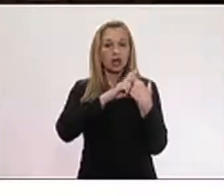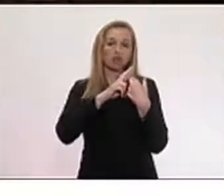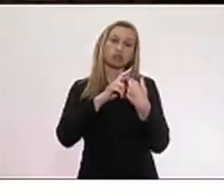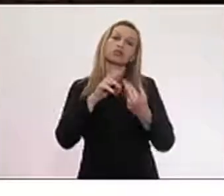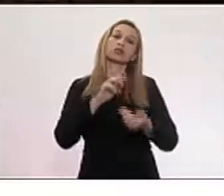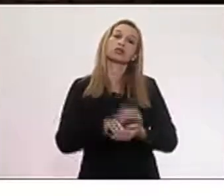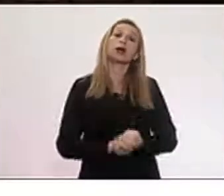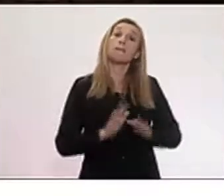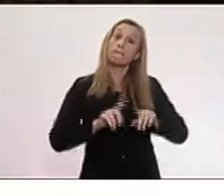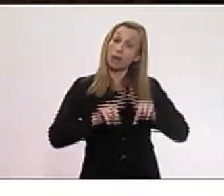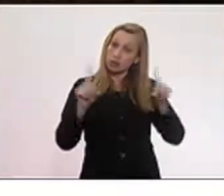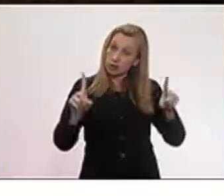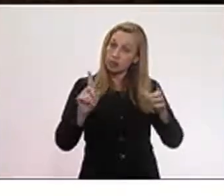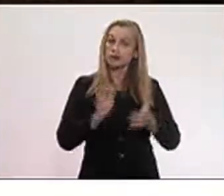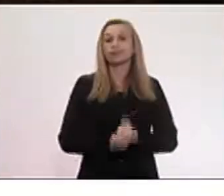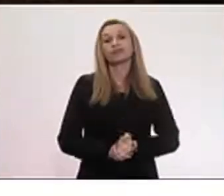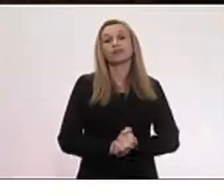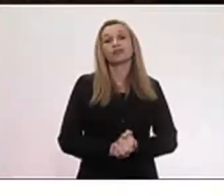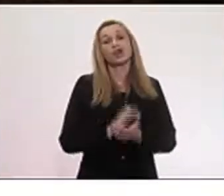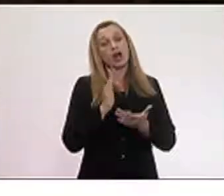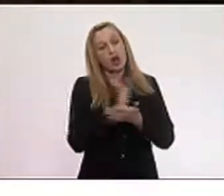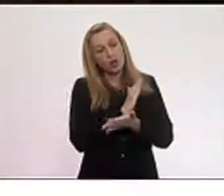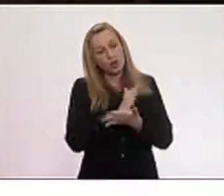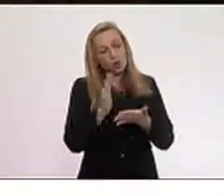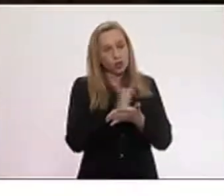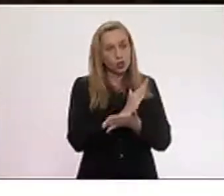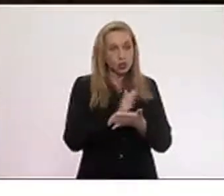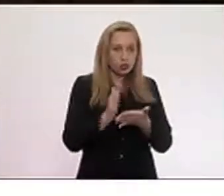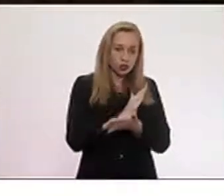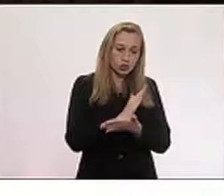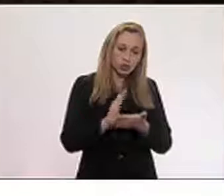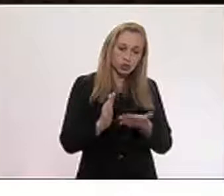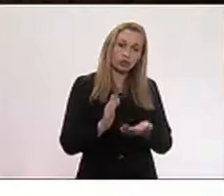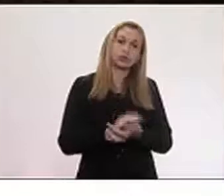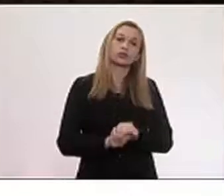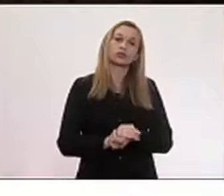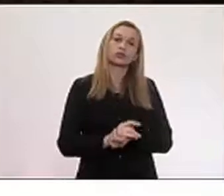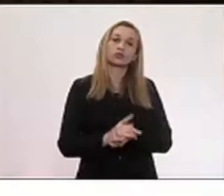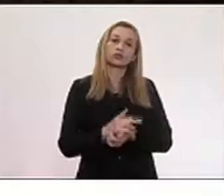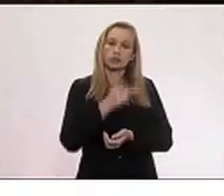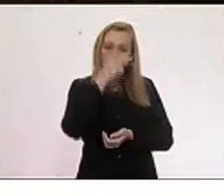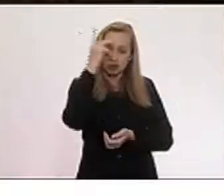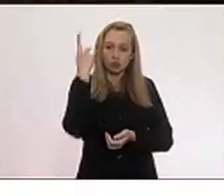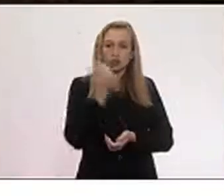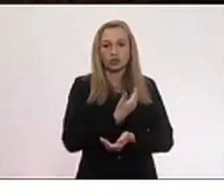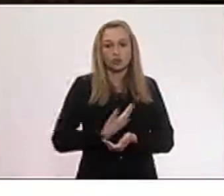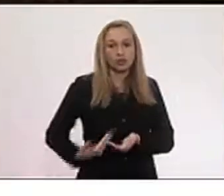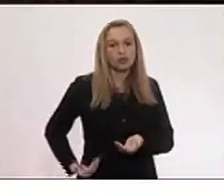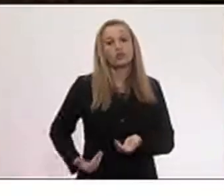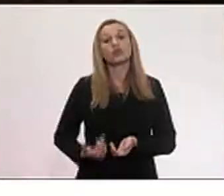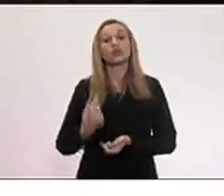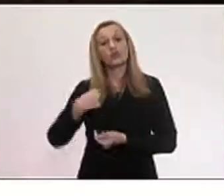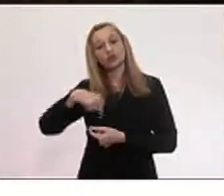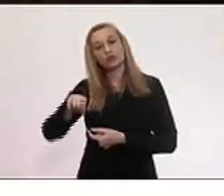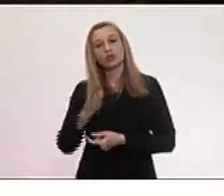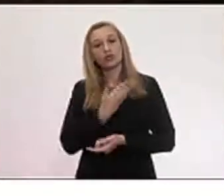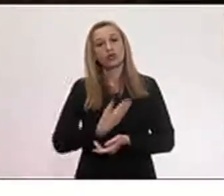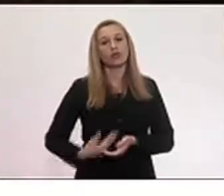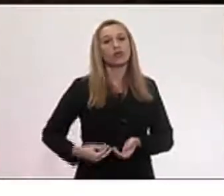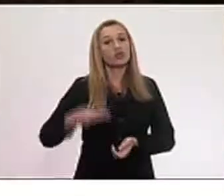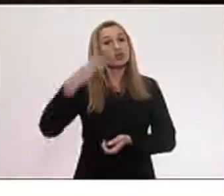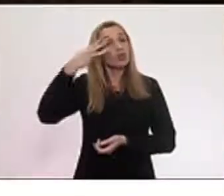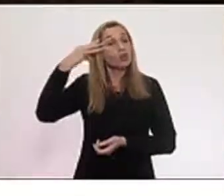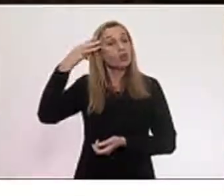responsável, mas alguns quadros do governo foram para o governo